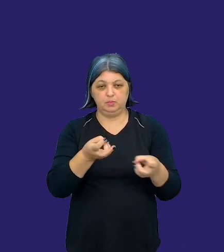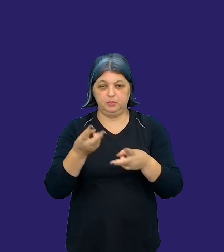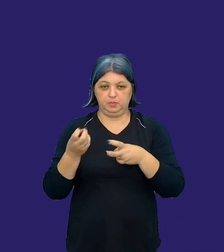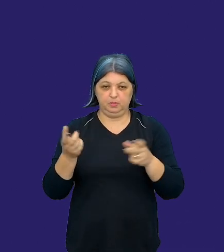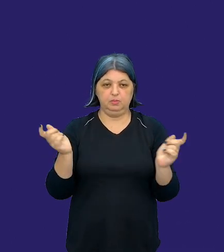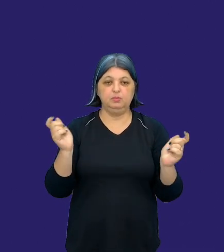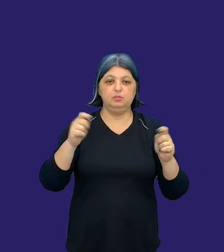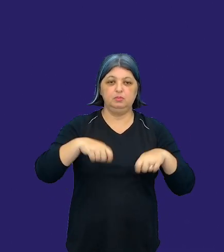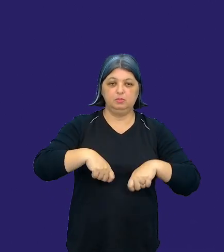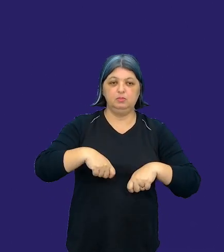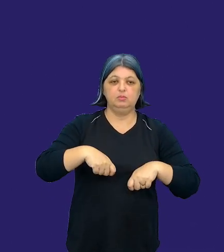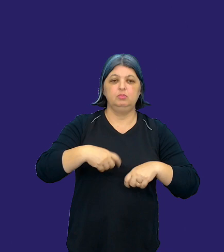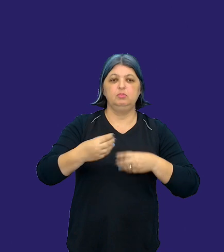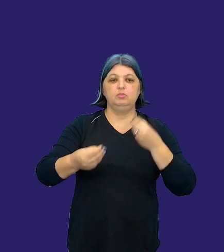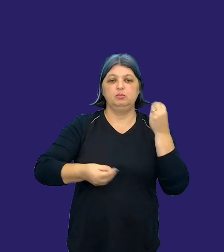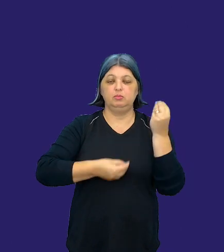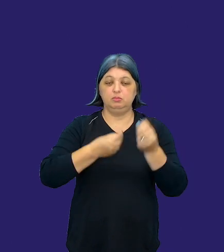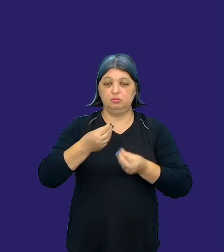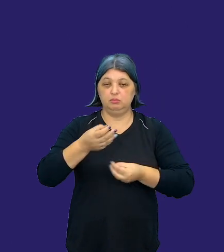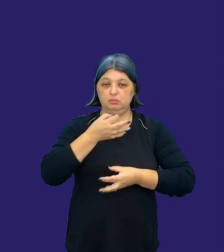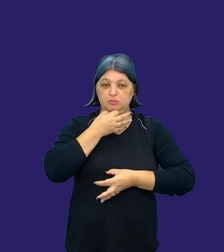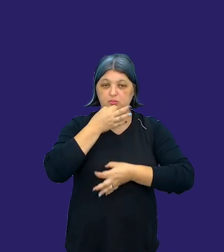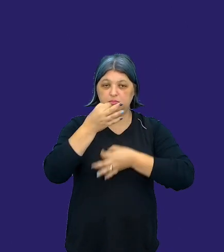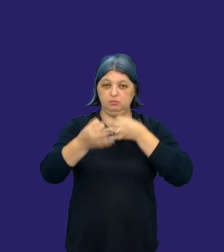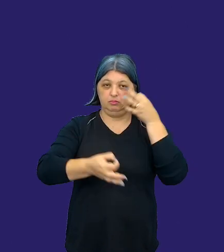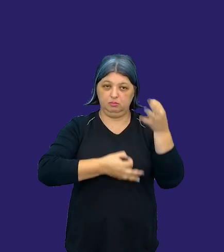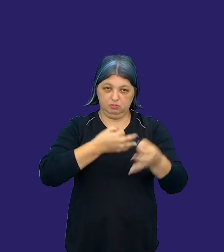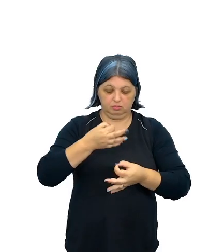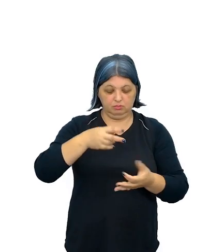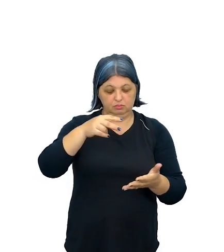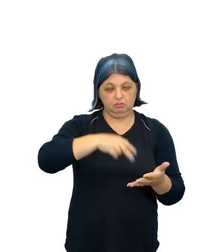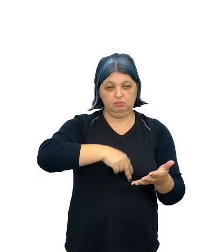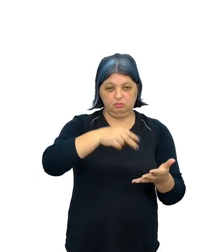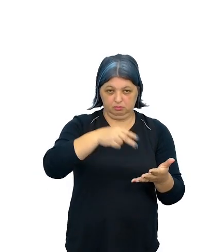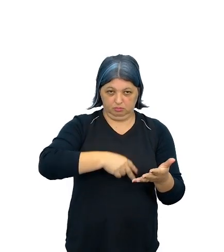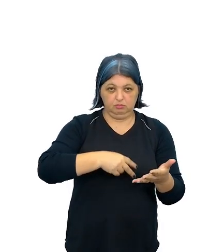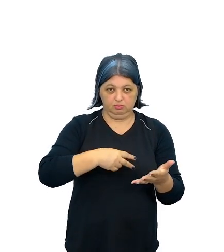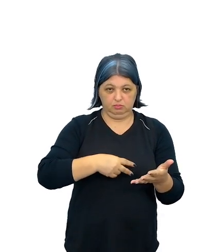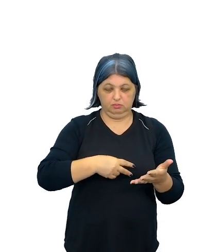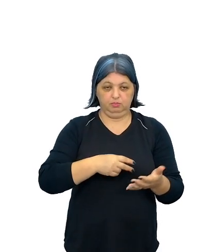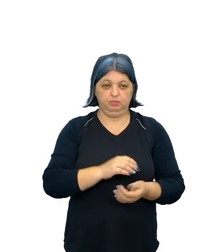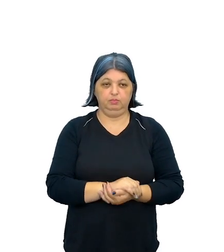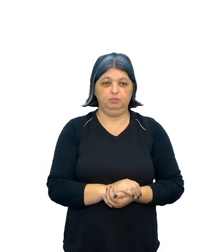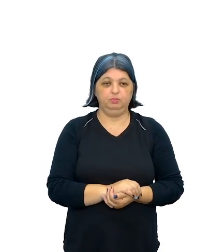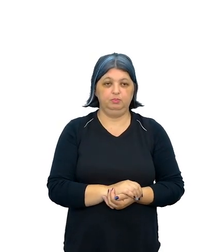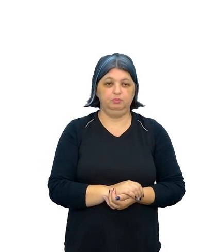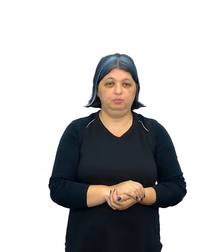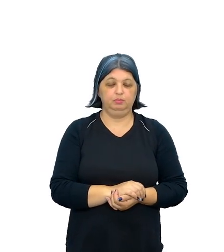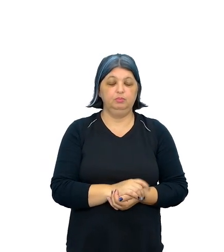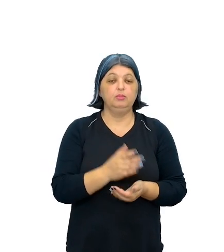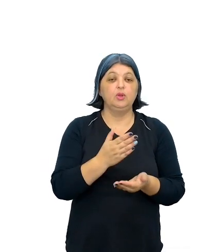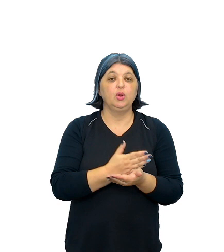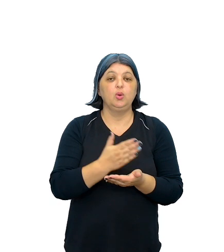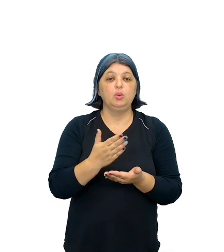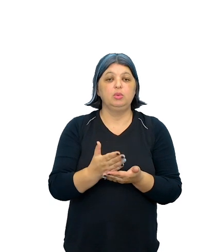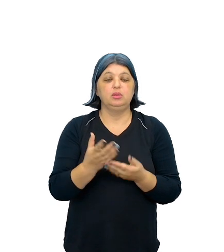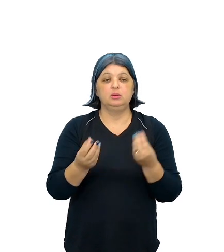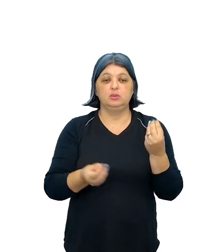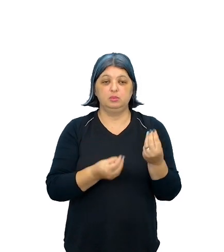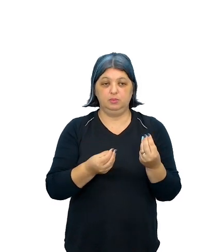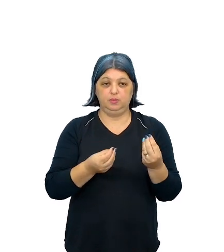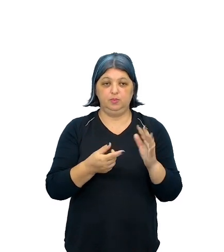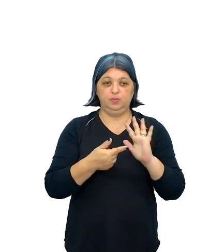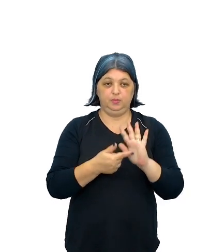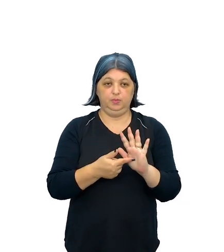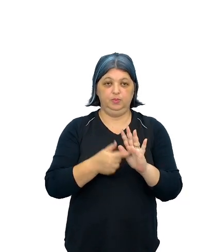capacidade de potencializar a formação de um leitor crítico, tá bom? E começamos então apresentando